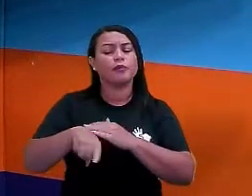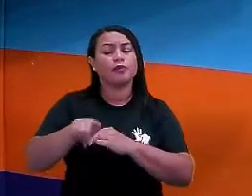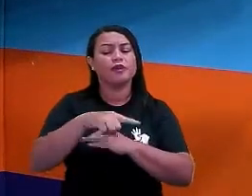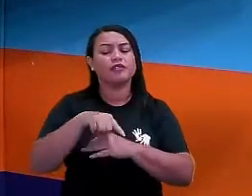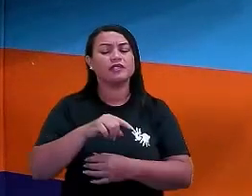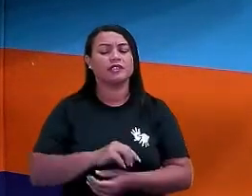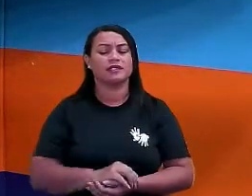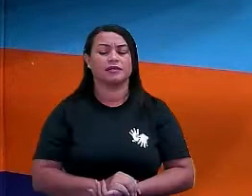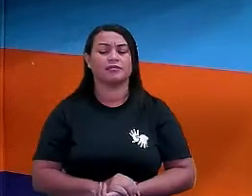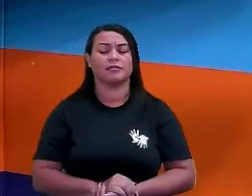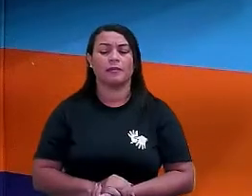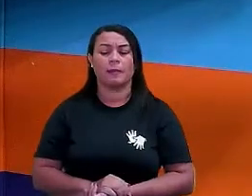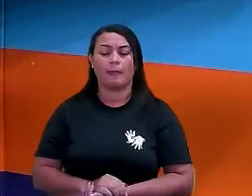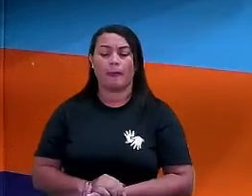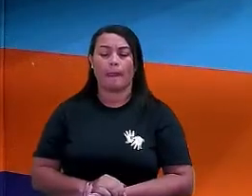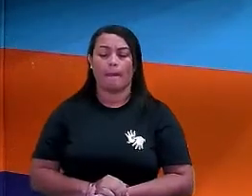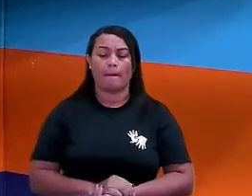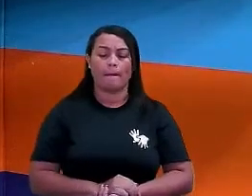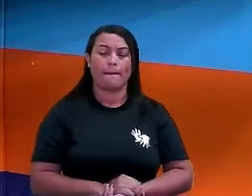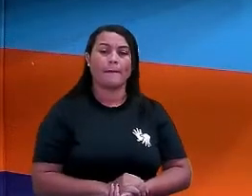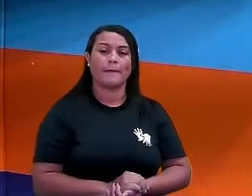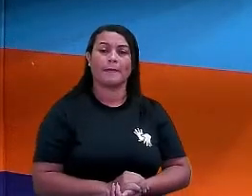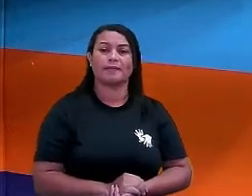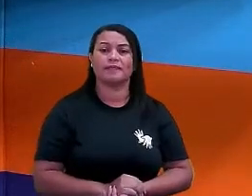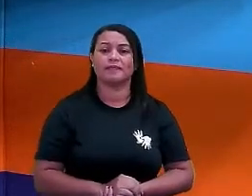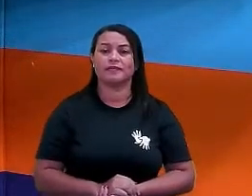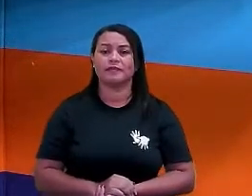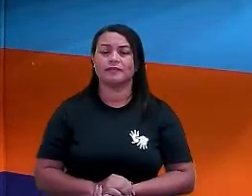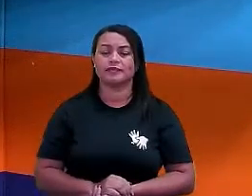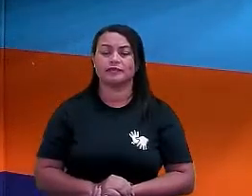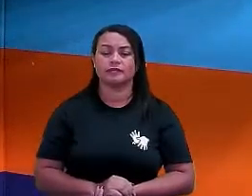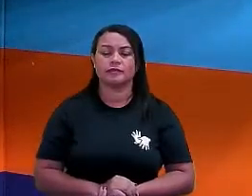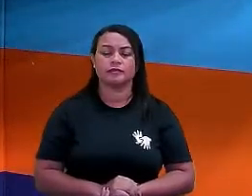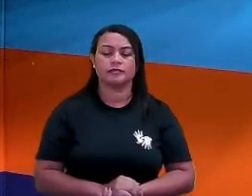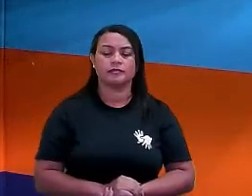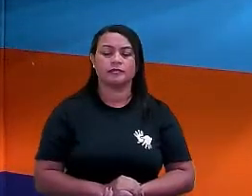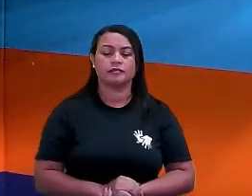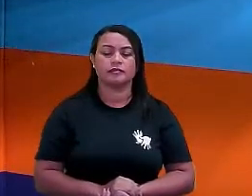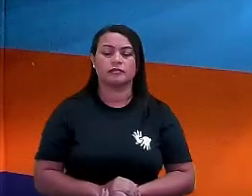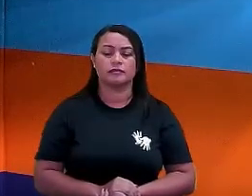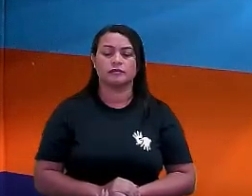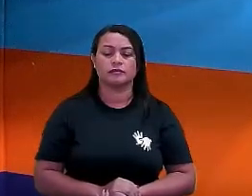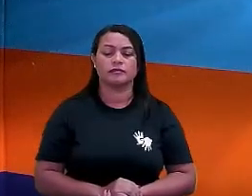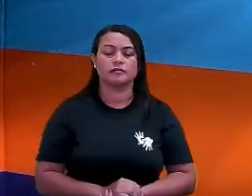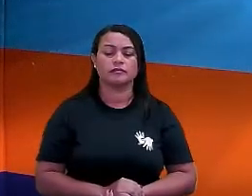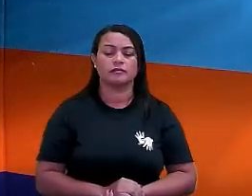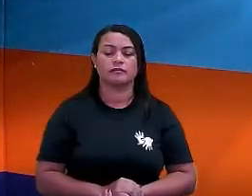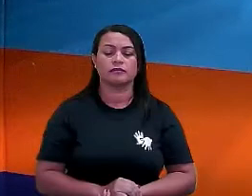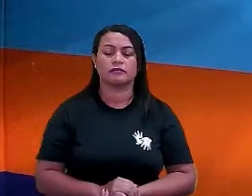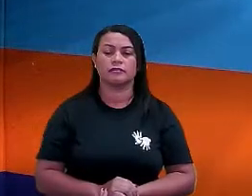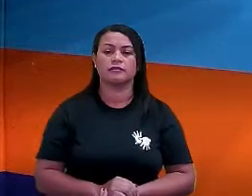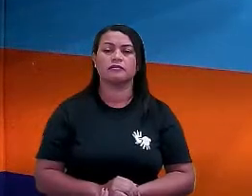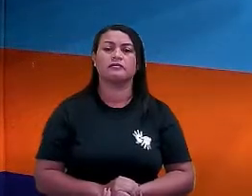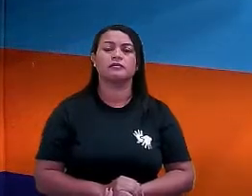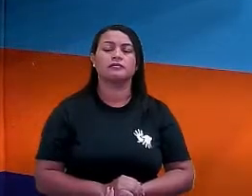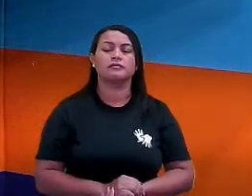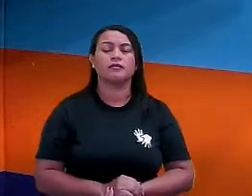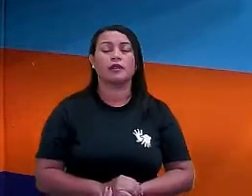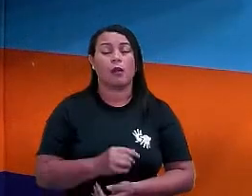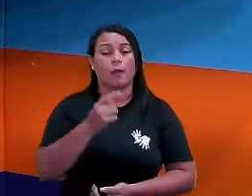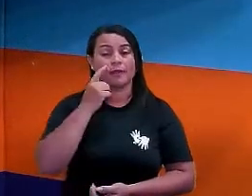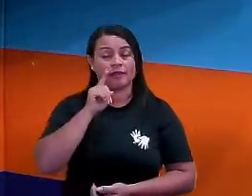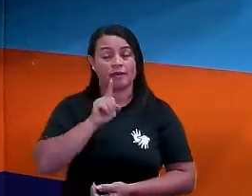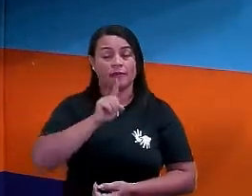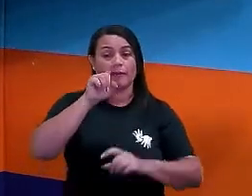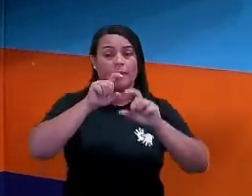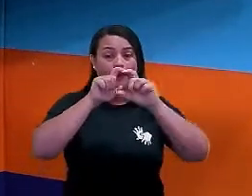do the laundry today? Are you going to do that today? Yes, I am. Yes, I am. Ou seja,